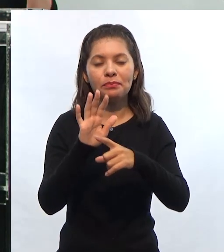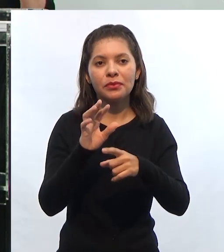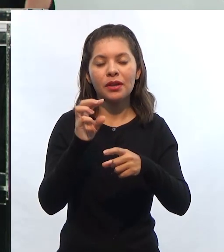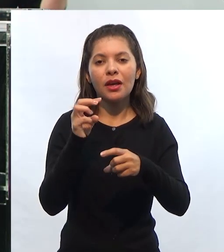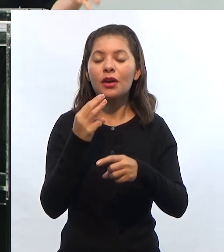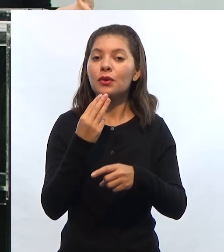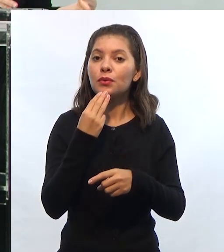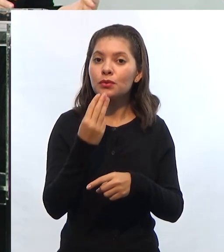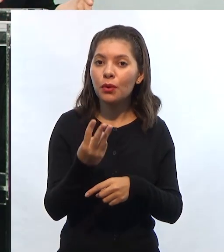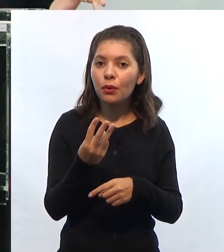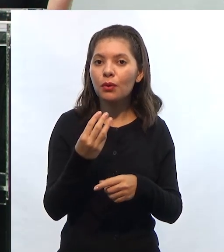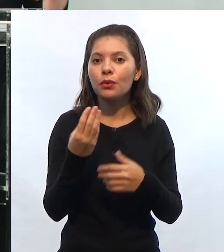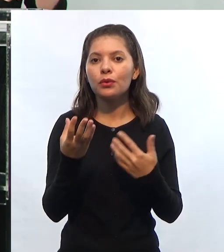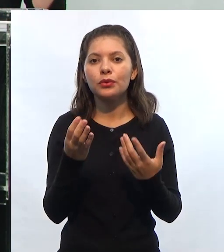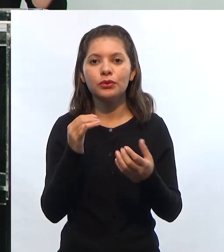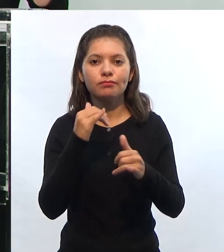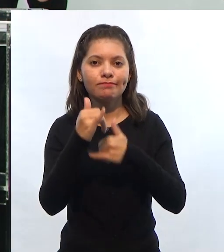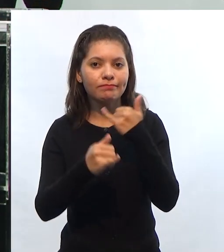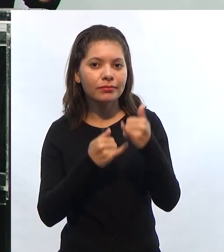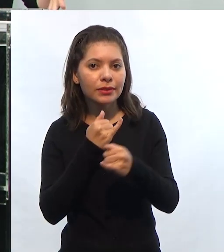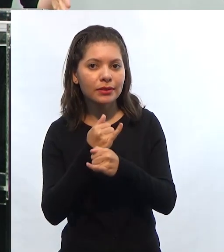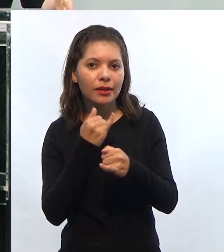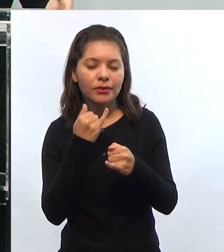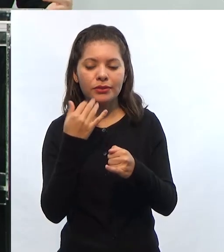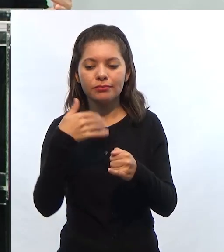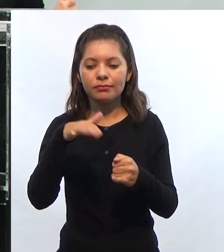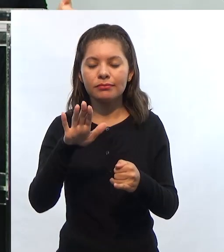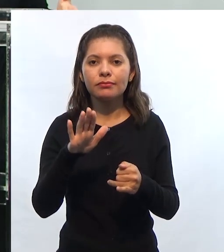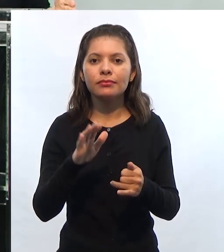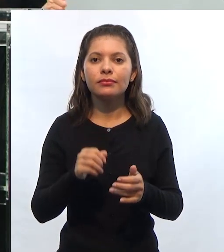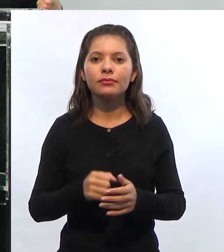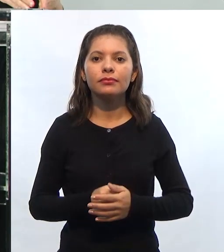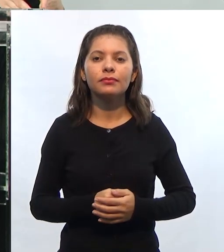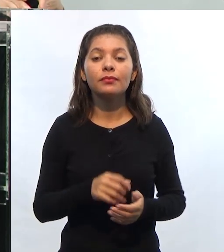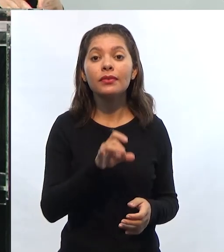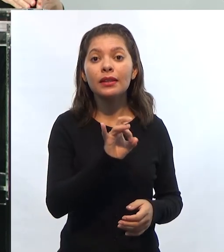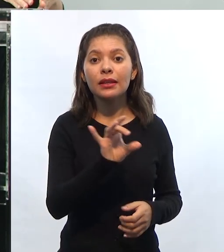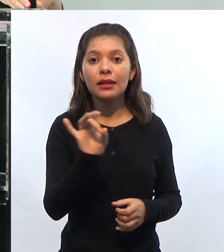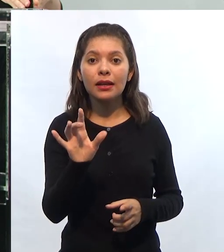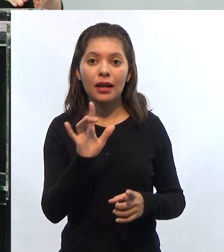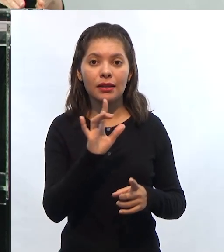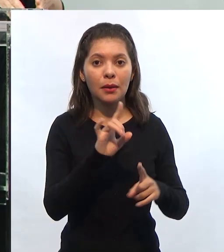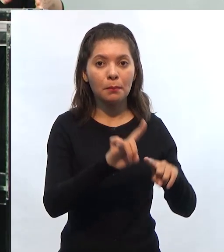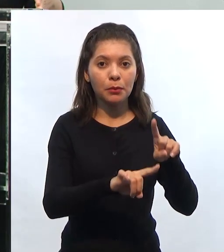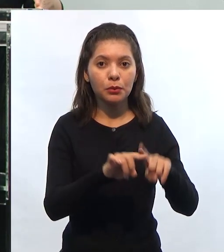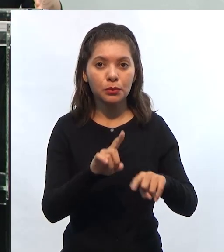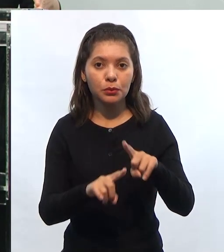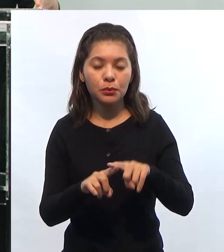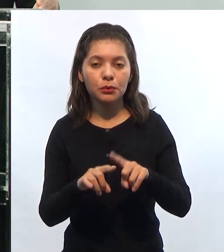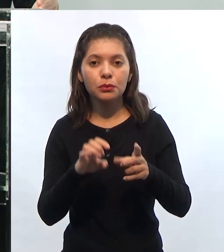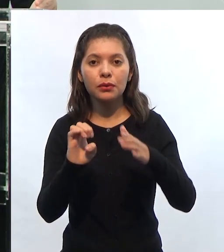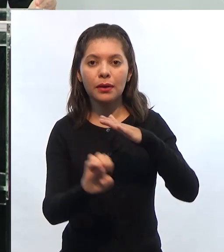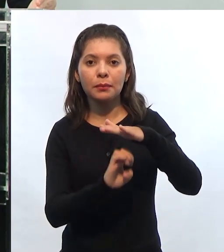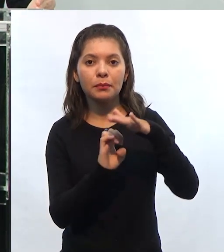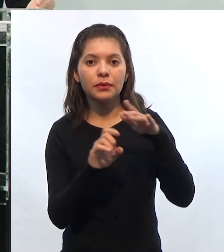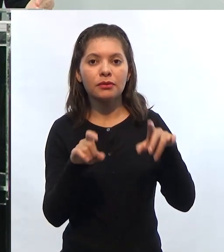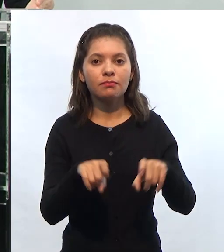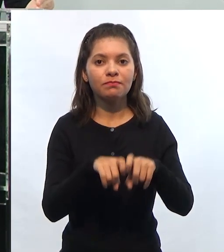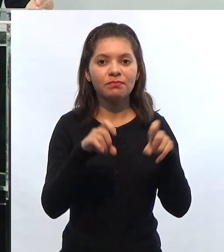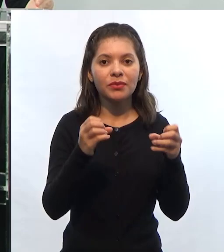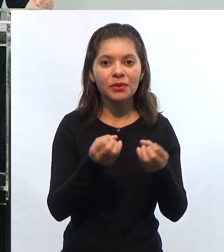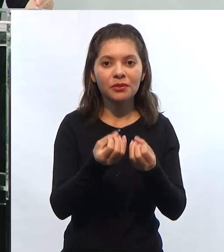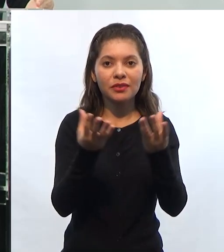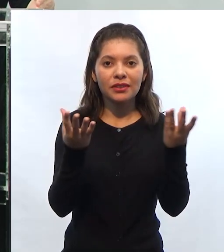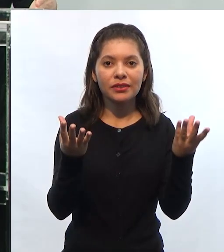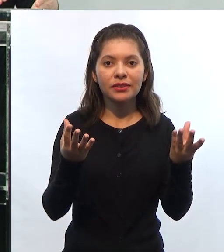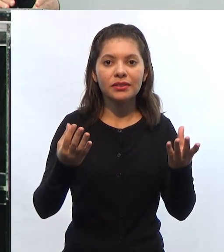usa basicamente o Word ou usa, né, só a internet e tal. Então, cada produto desses que a empresa